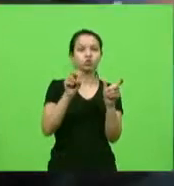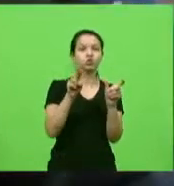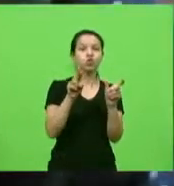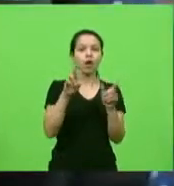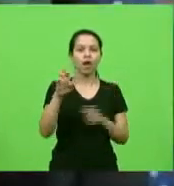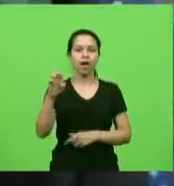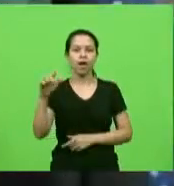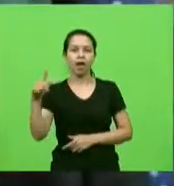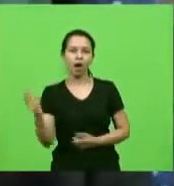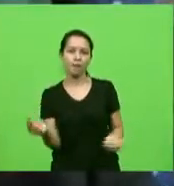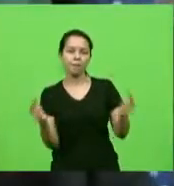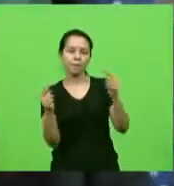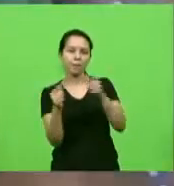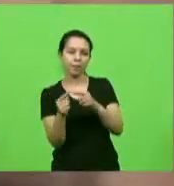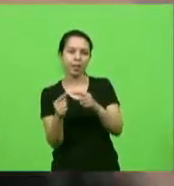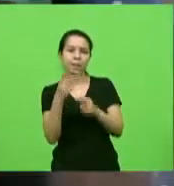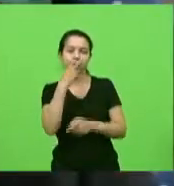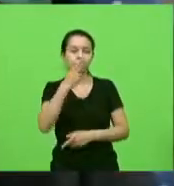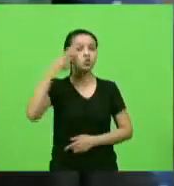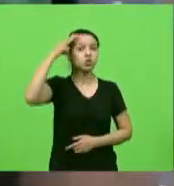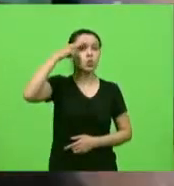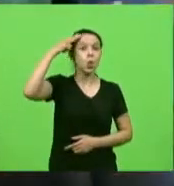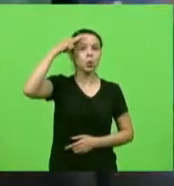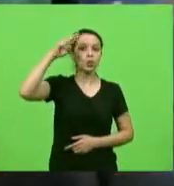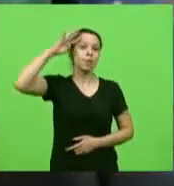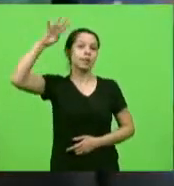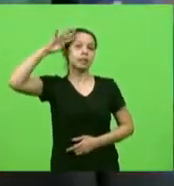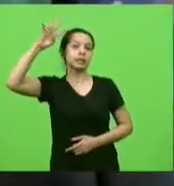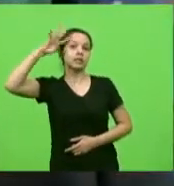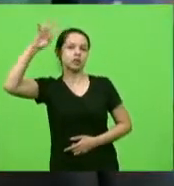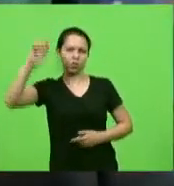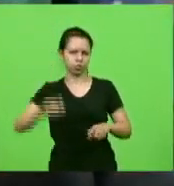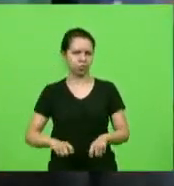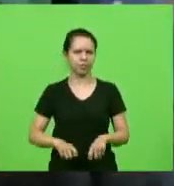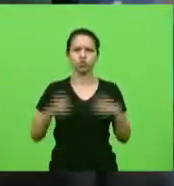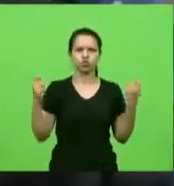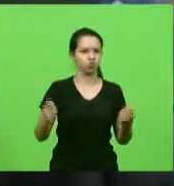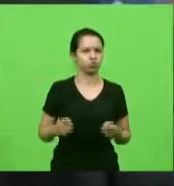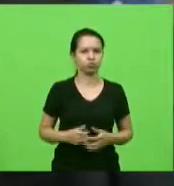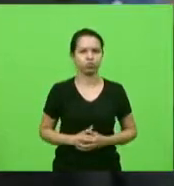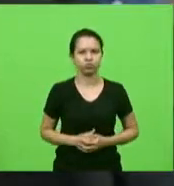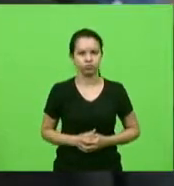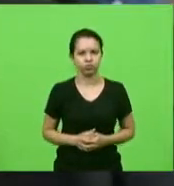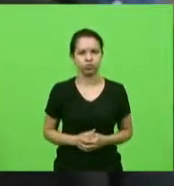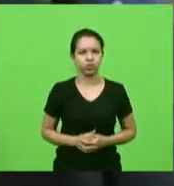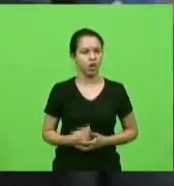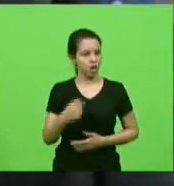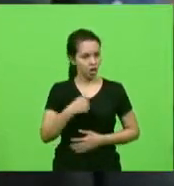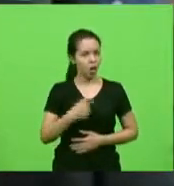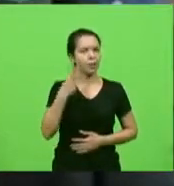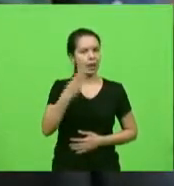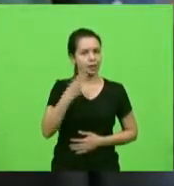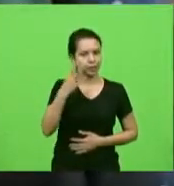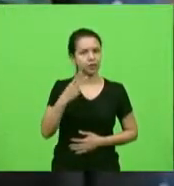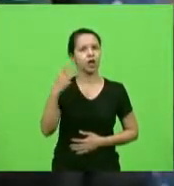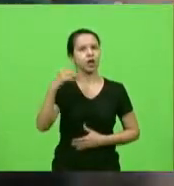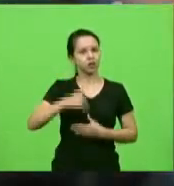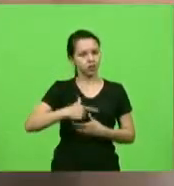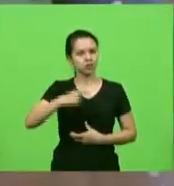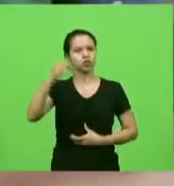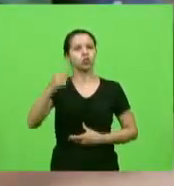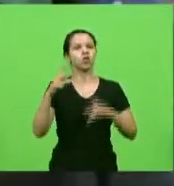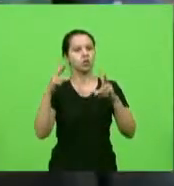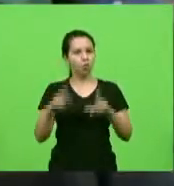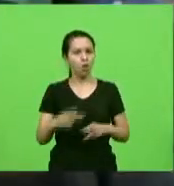que pertence ao domínio do sonho, da imaginação, do absurdo. Como parlamentar legitimamente eleito, assim